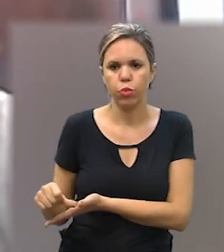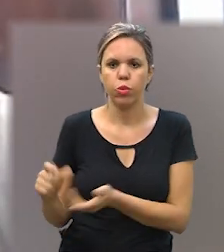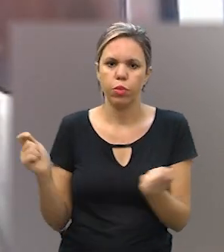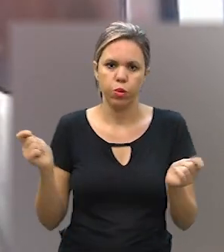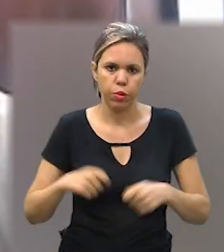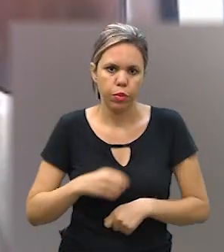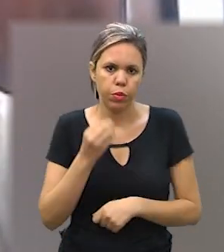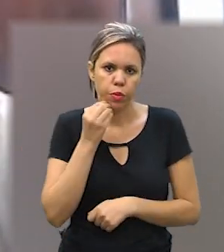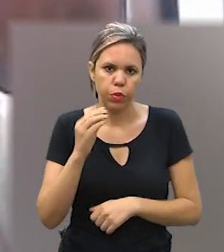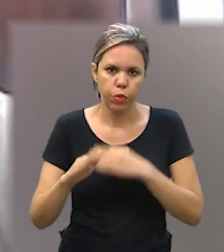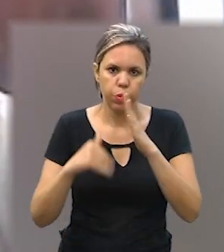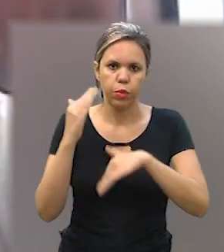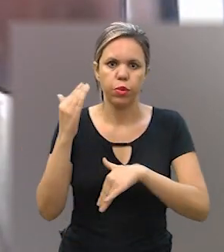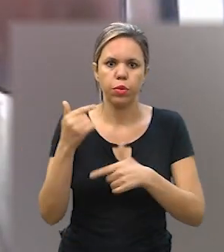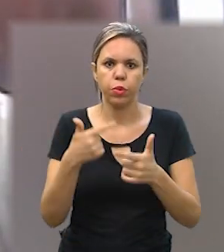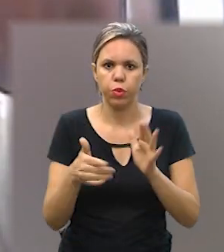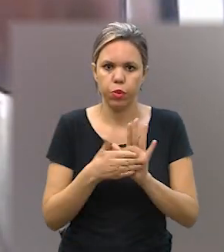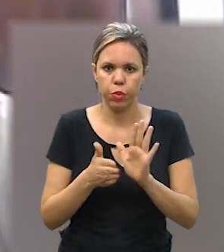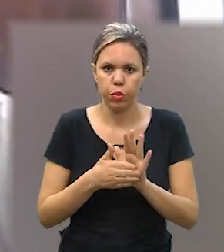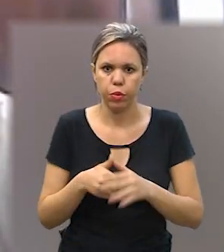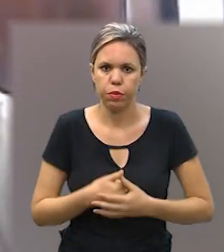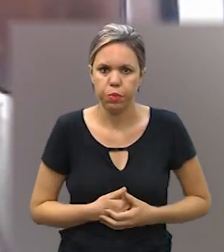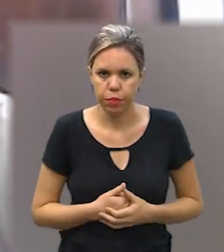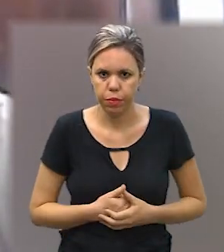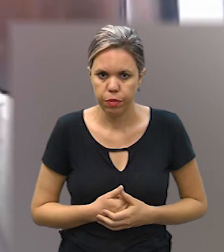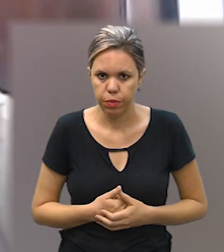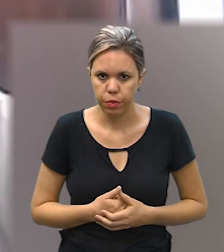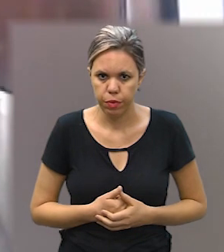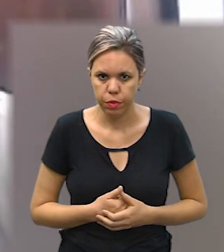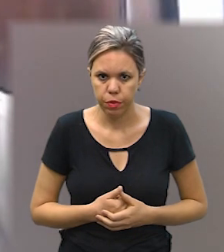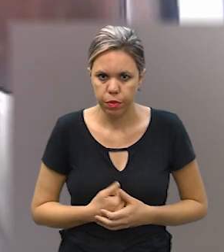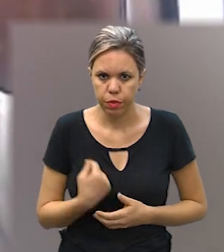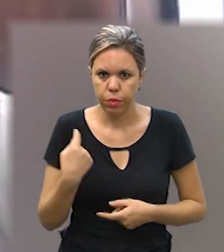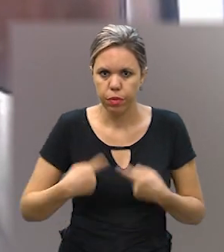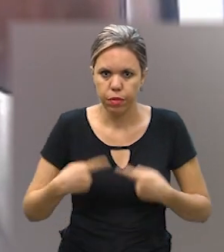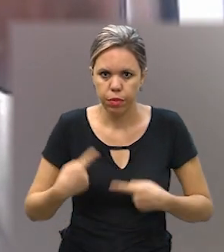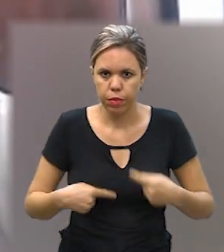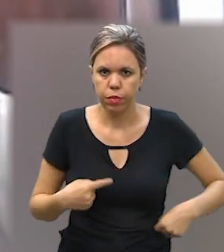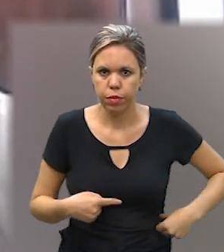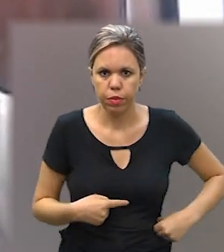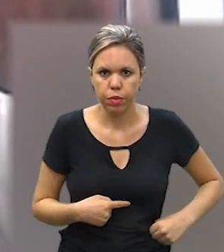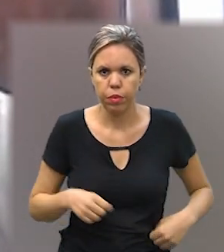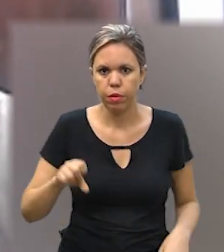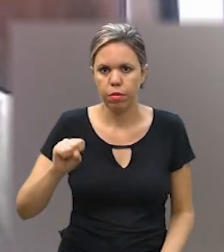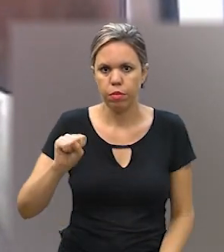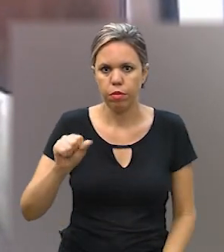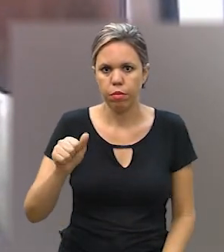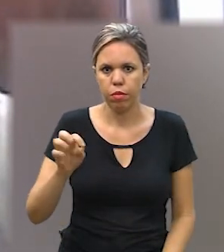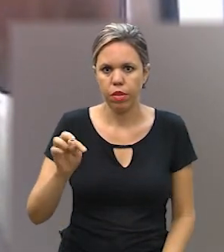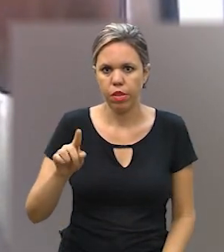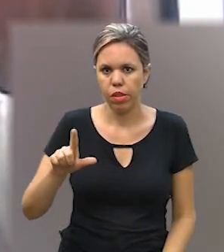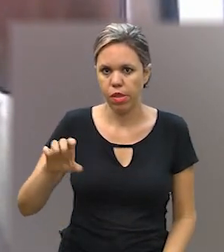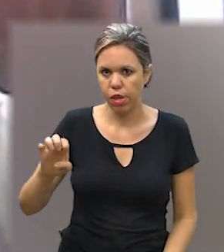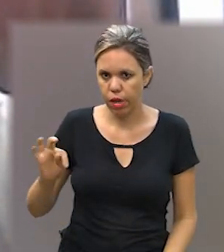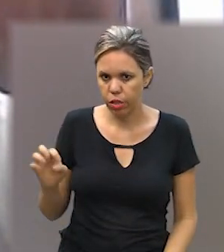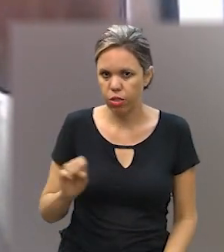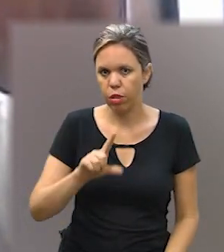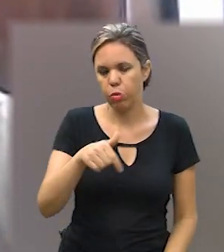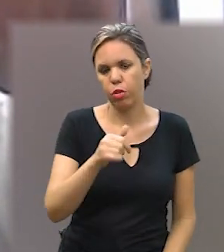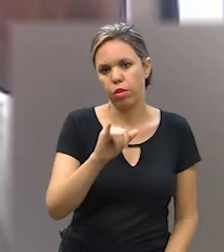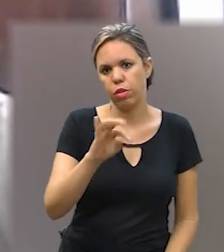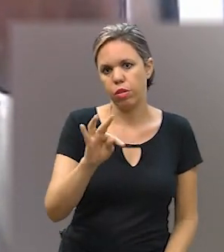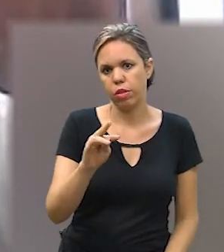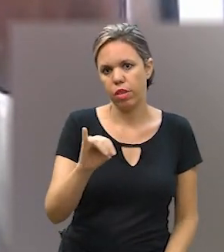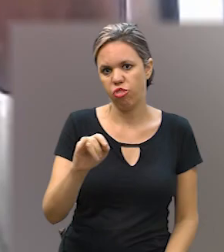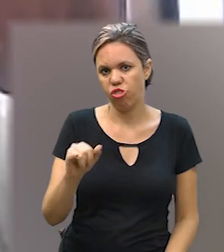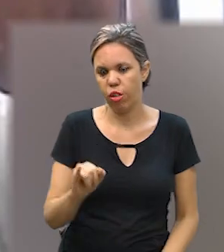né, com possibilidade de desenvolver alguma proposta. Um que a gente discutiu foi na região do Satélite Íris e o outro na região